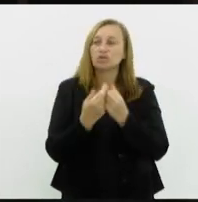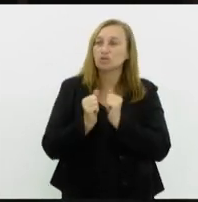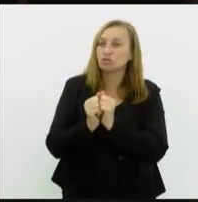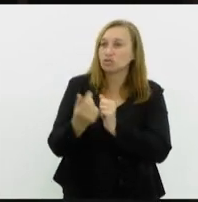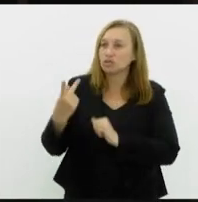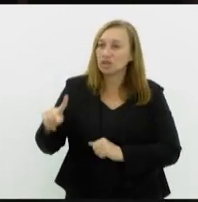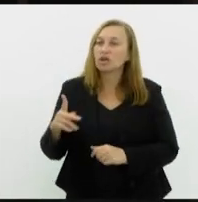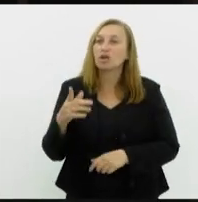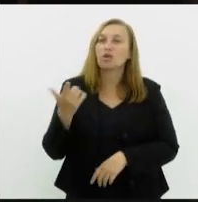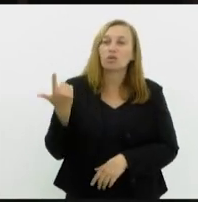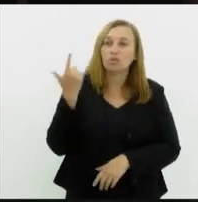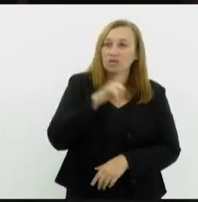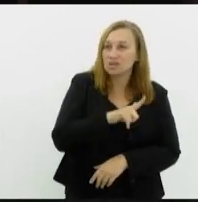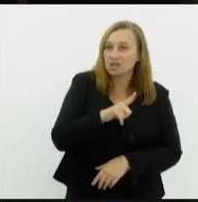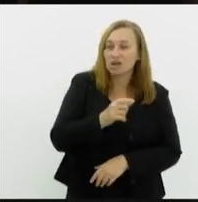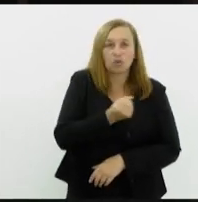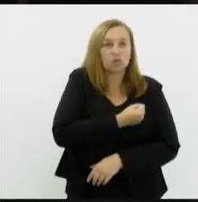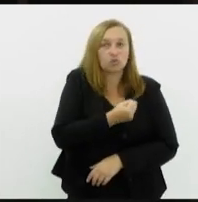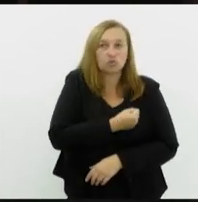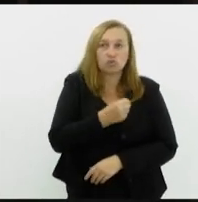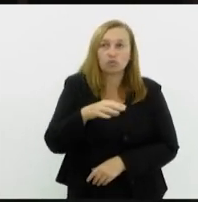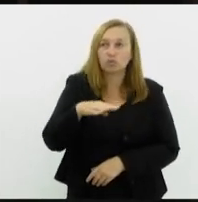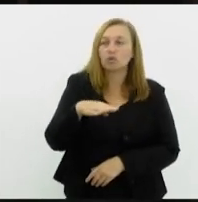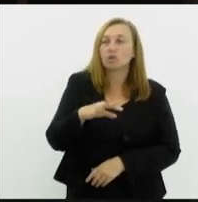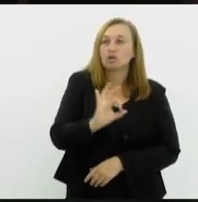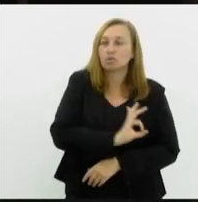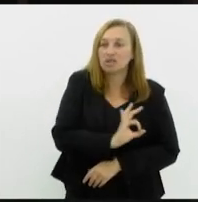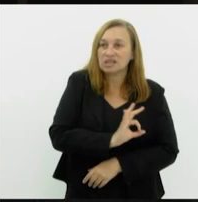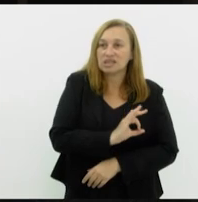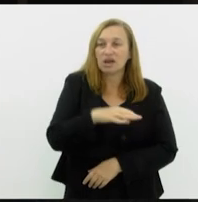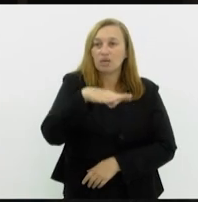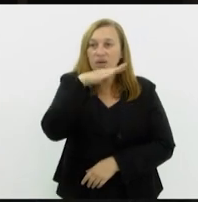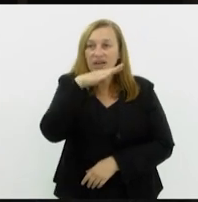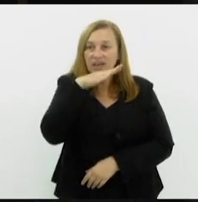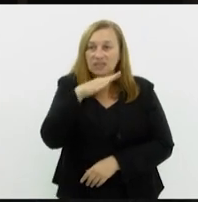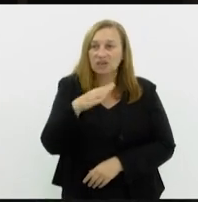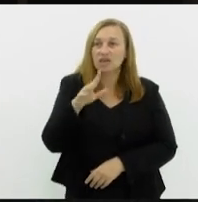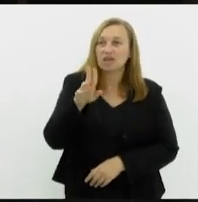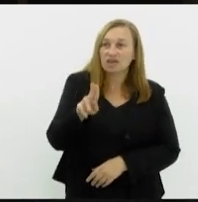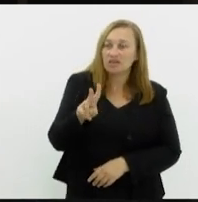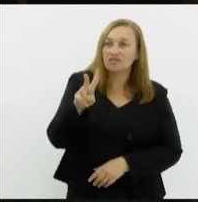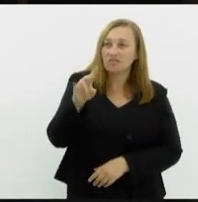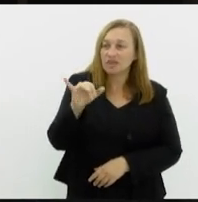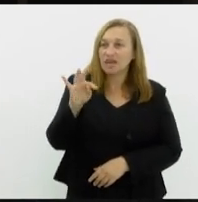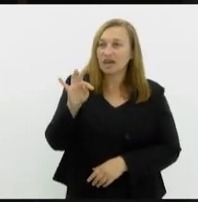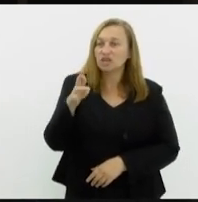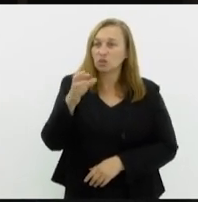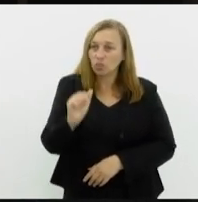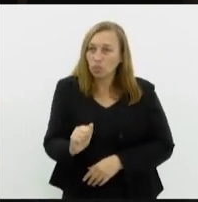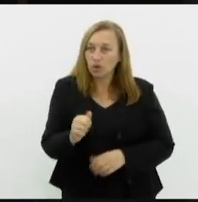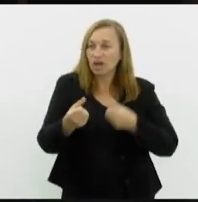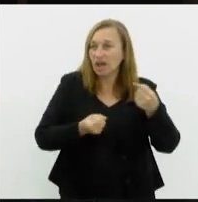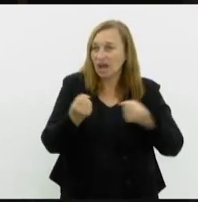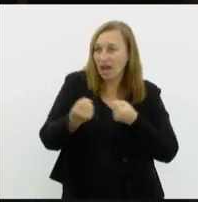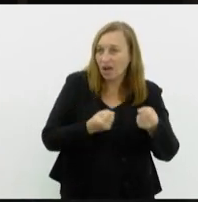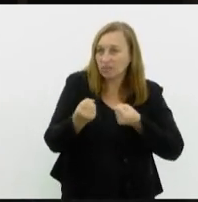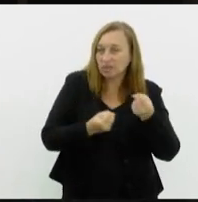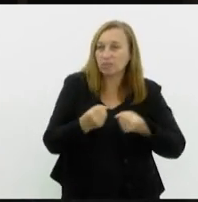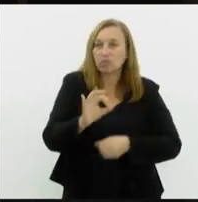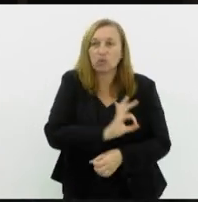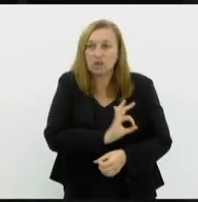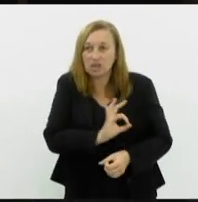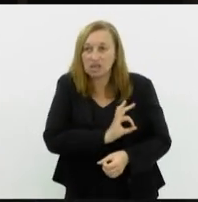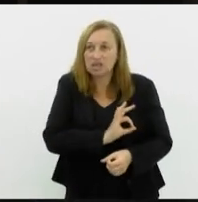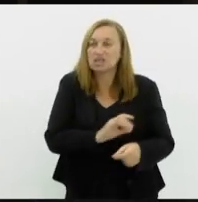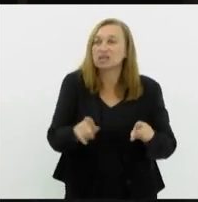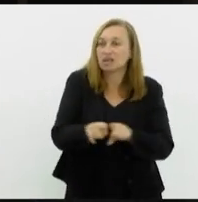RAIS aumentar o número de policiamento em Mangaratiba, viatura, teve moto lá também, né, comandante? Sim, DPO